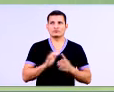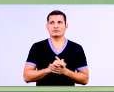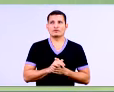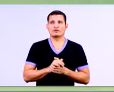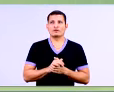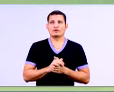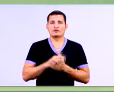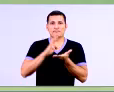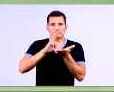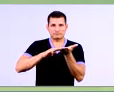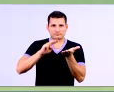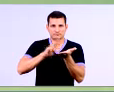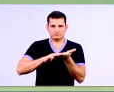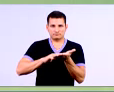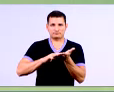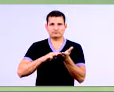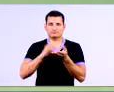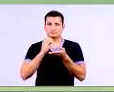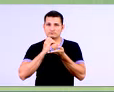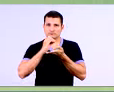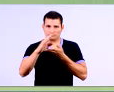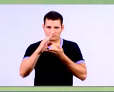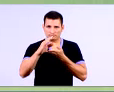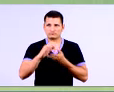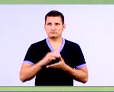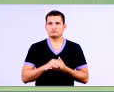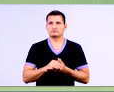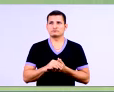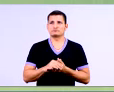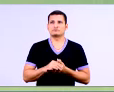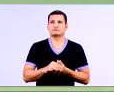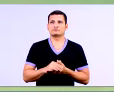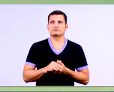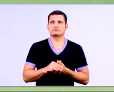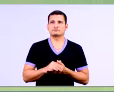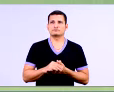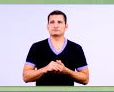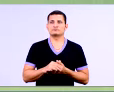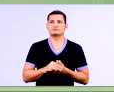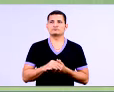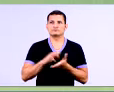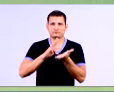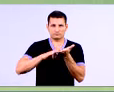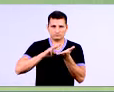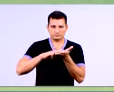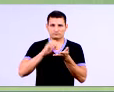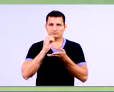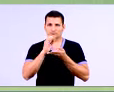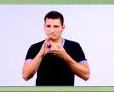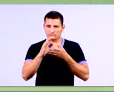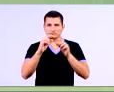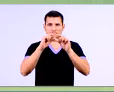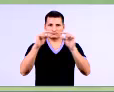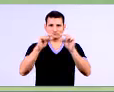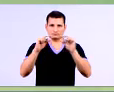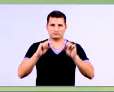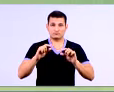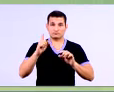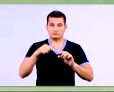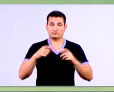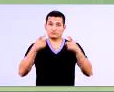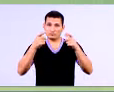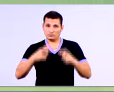O método de envio, observe, nós estamos tratando sobre o método de envio de um formulário. É que define onde estão